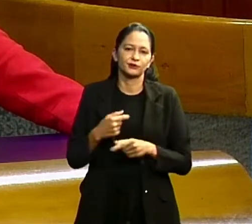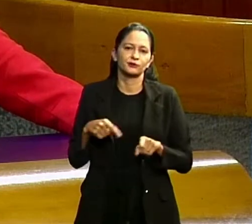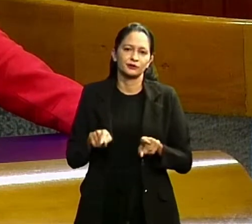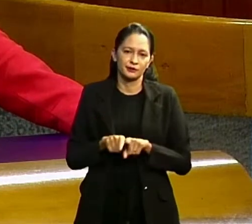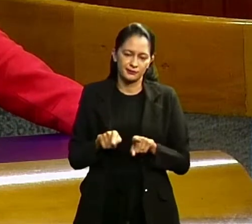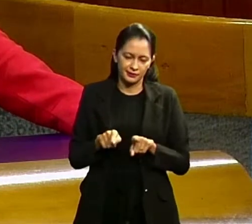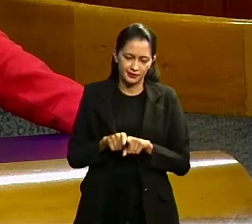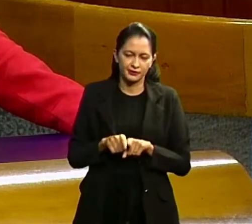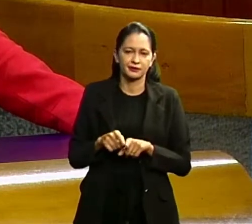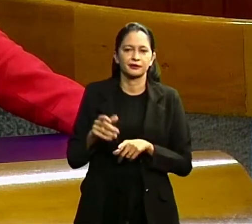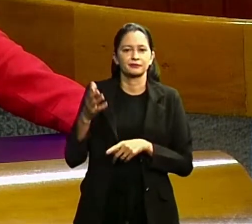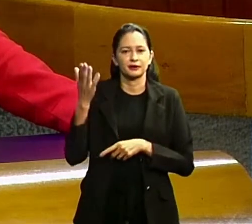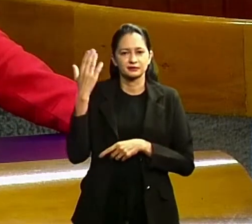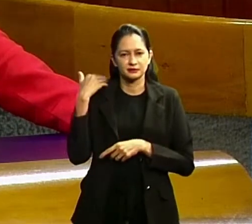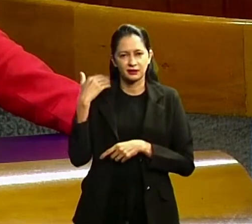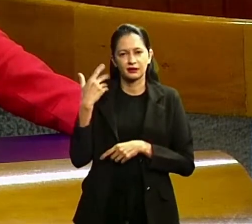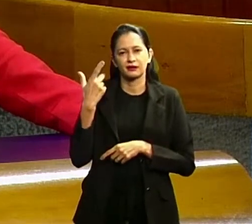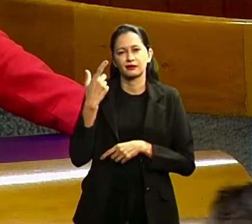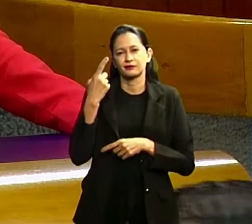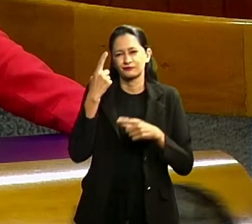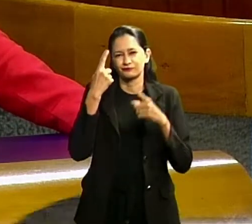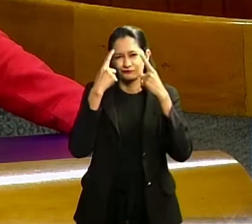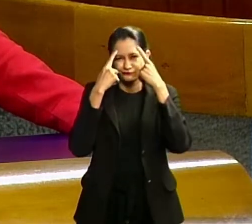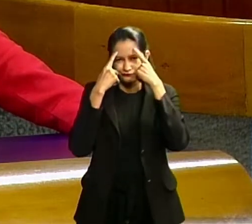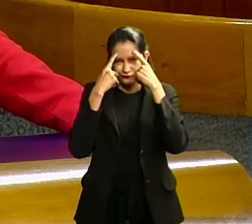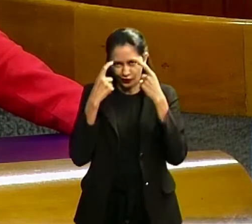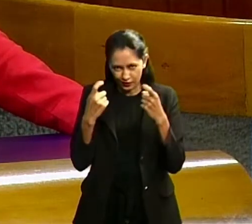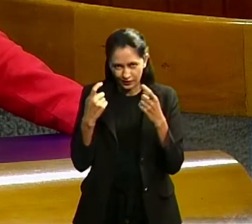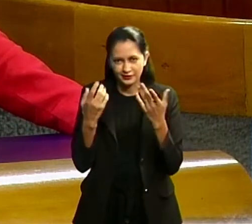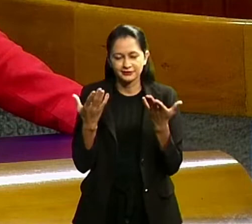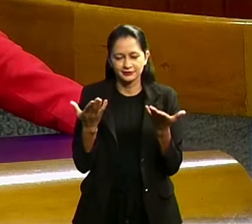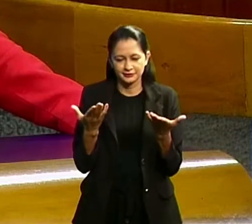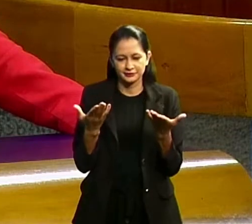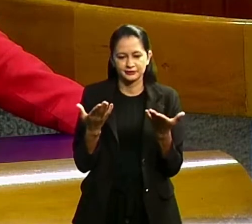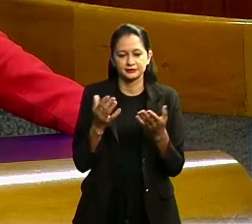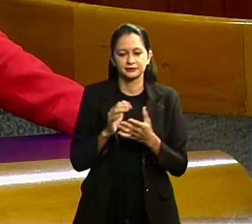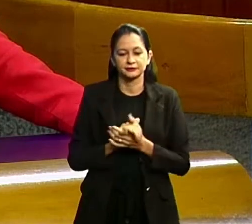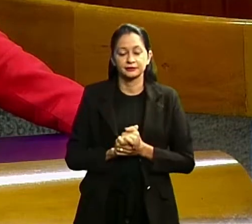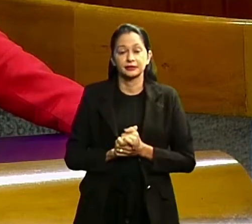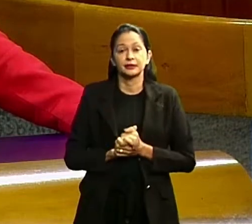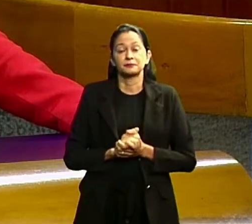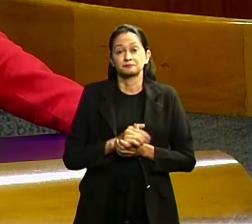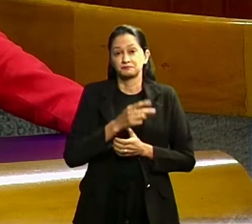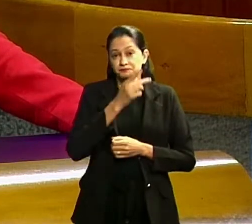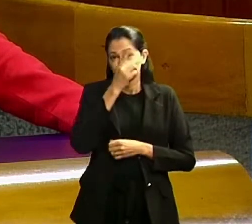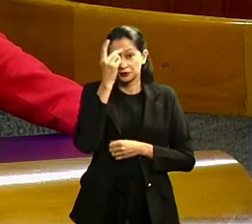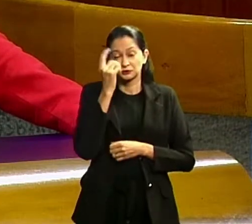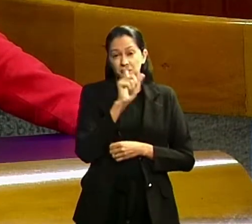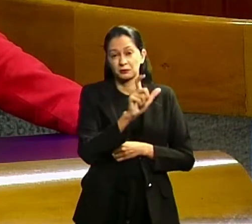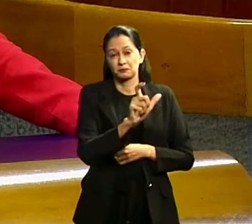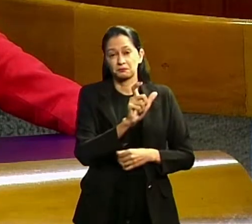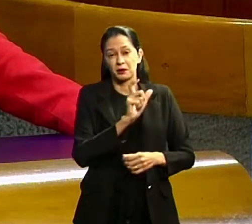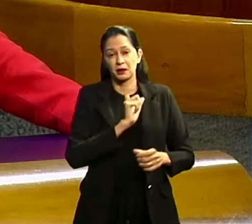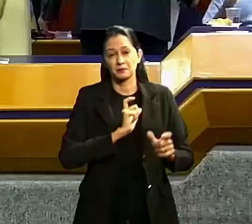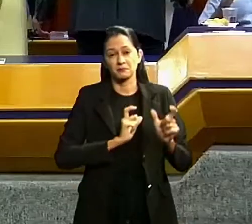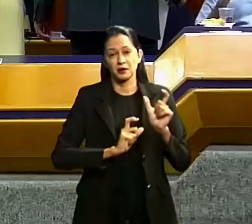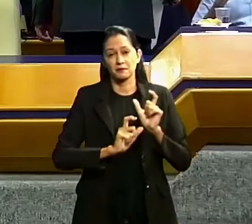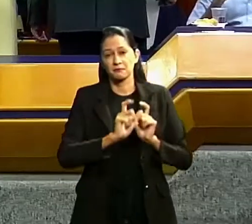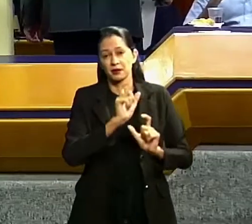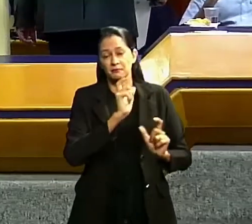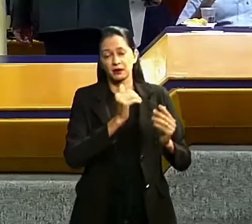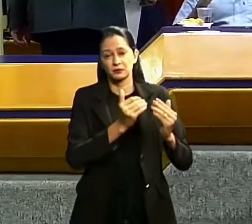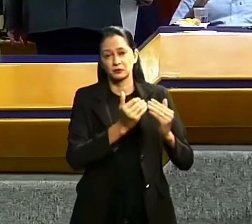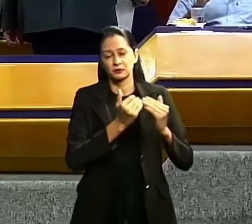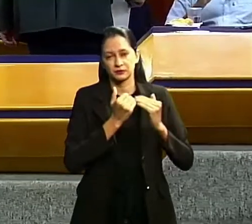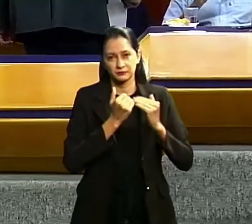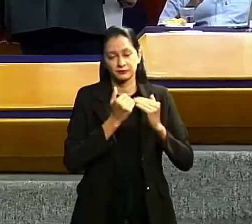Já passei por essa triste situação de ser agredida em uma tribuna por um parlamentar,